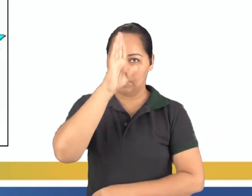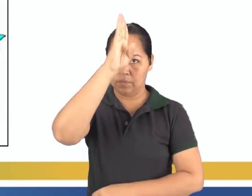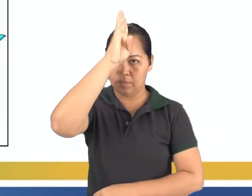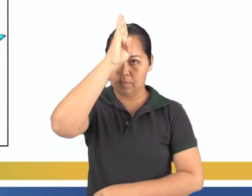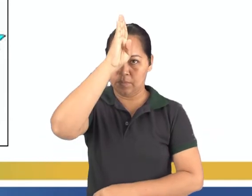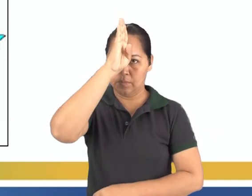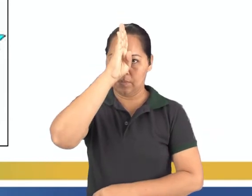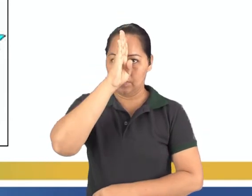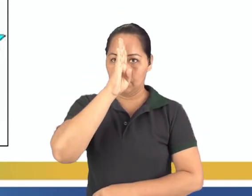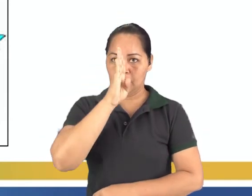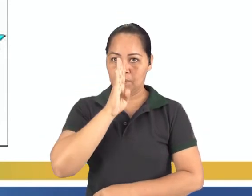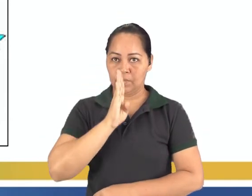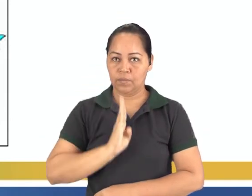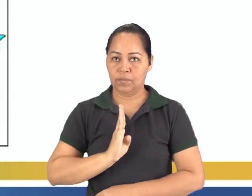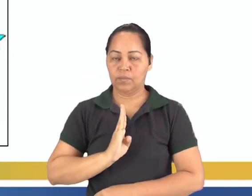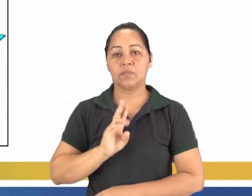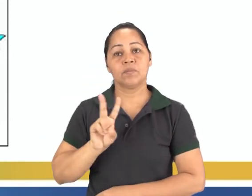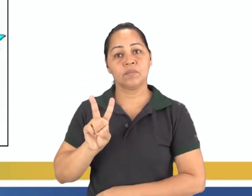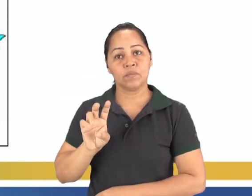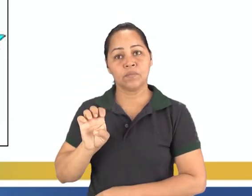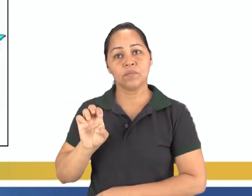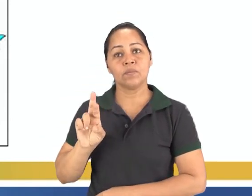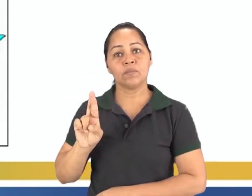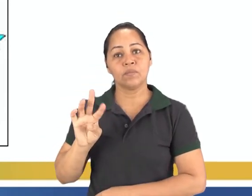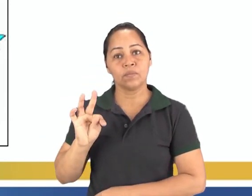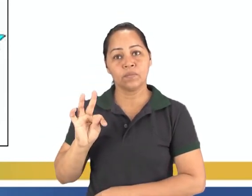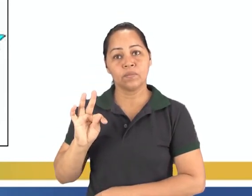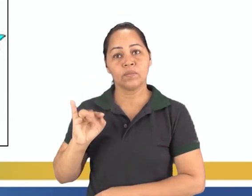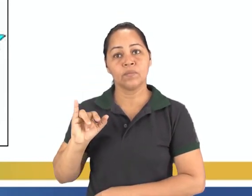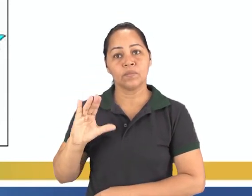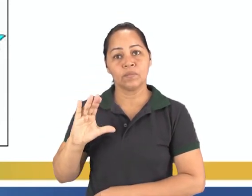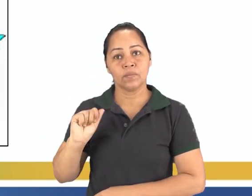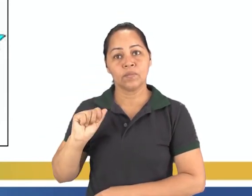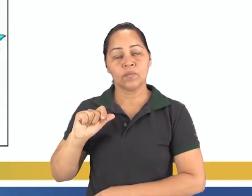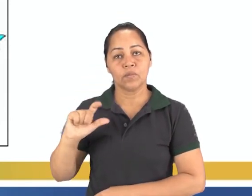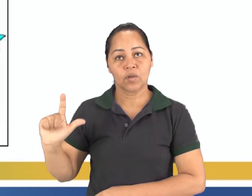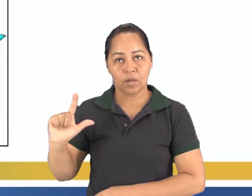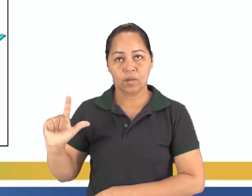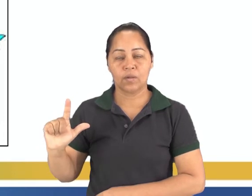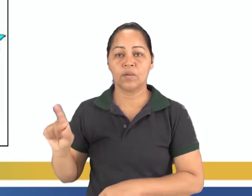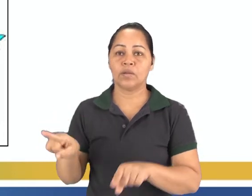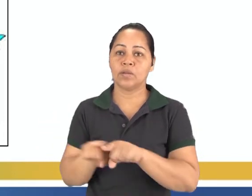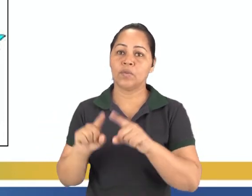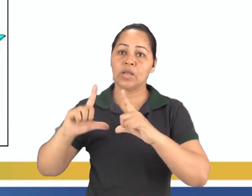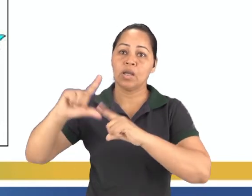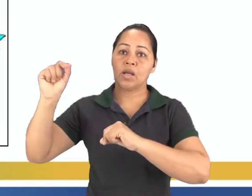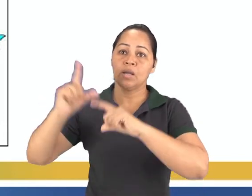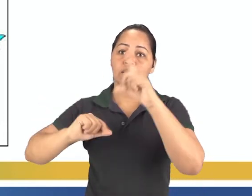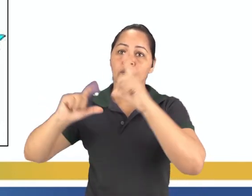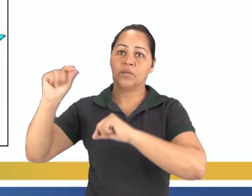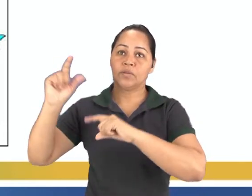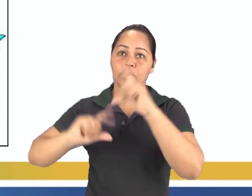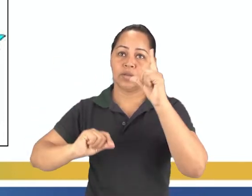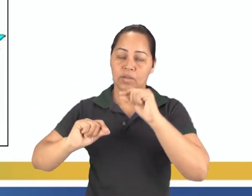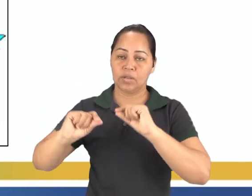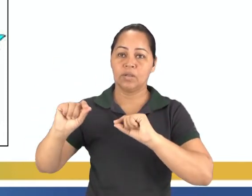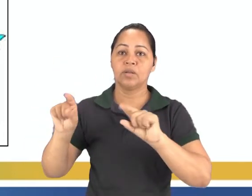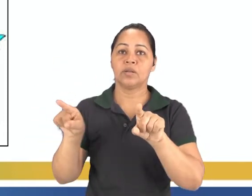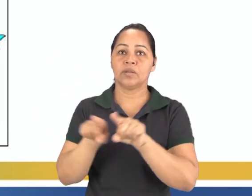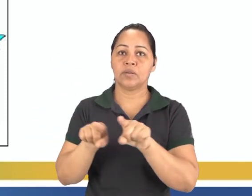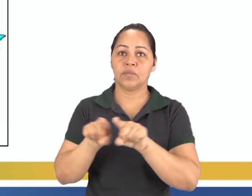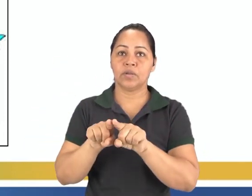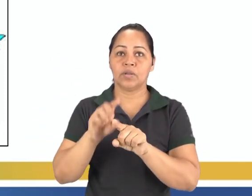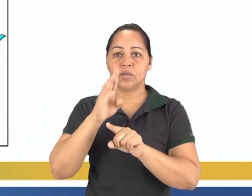Onde o eixo também aparece em vertical aí, marcado de vermelhinho, tracejado. Observe que tudo que acontece do lado